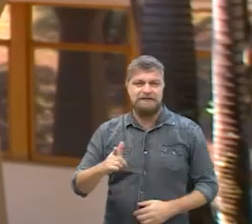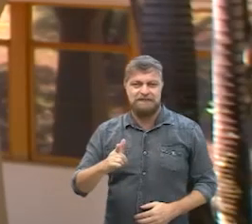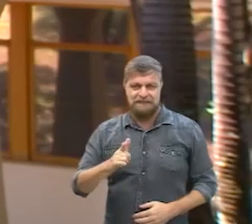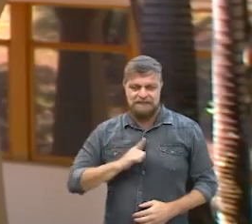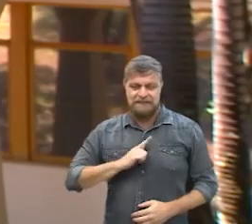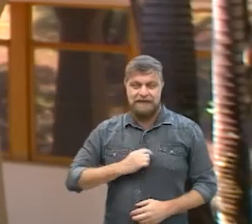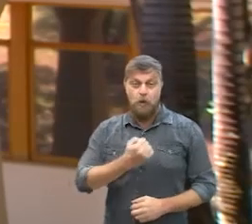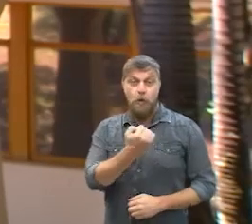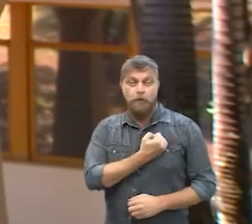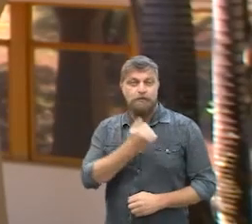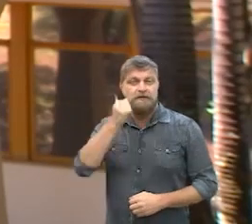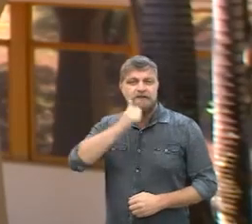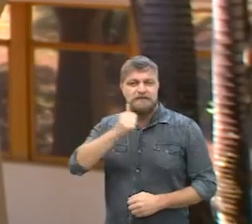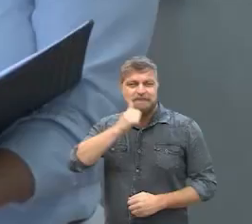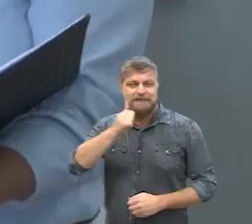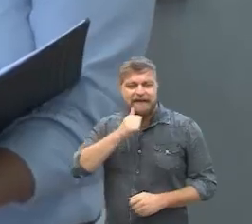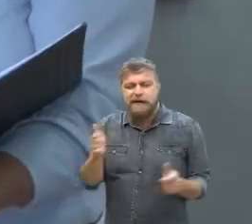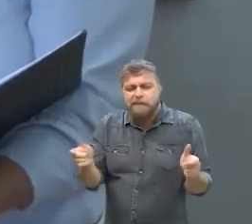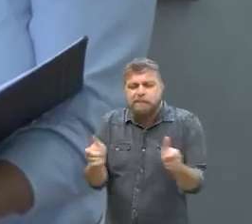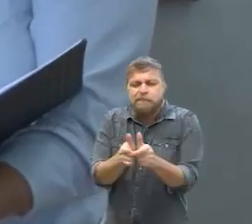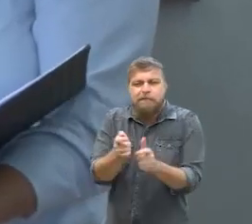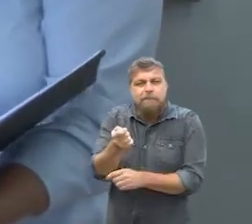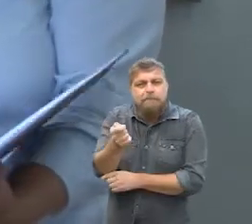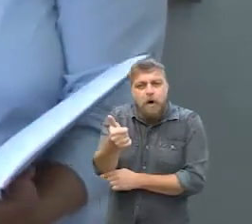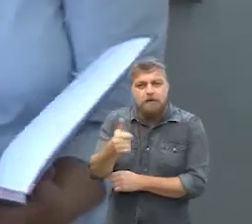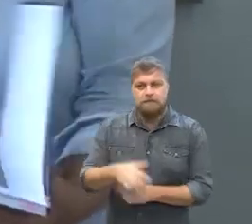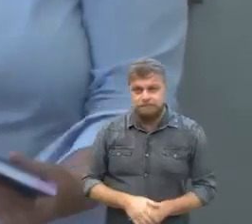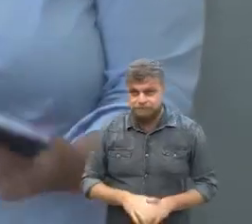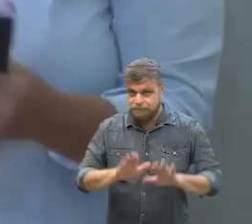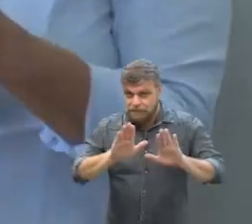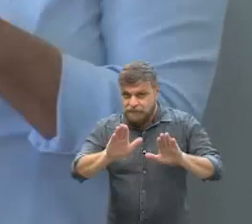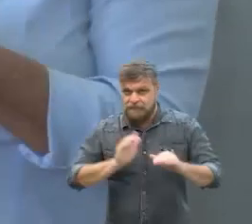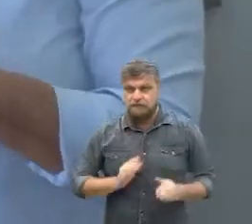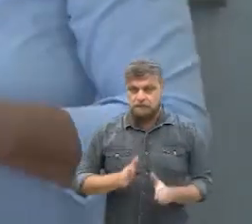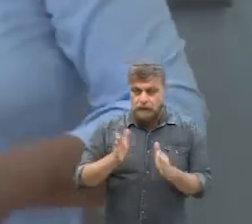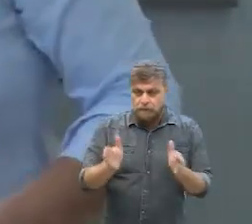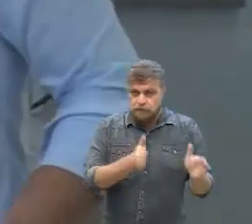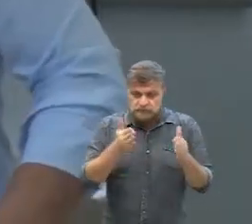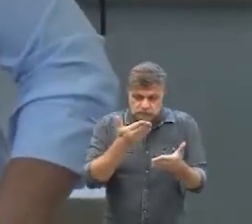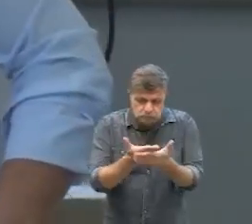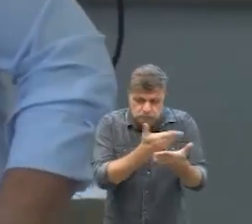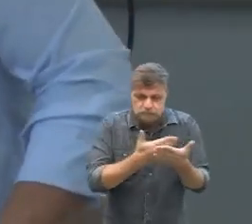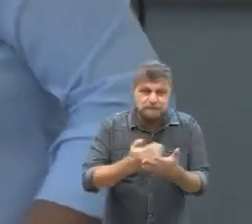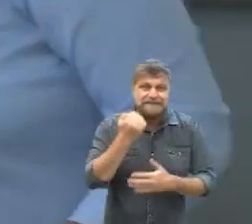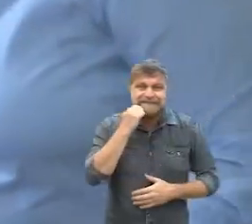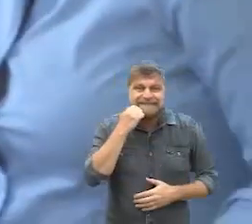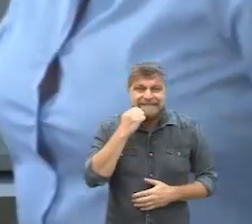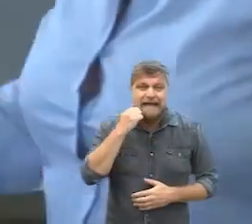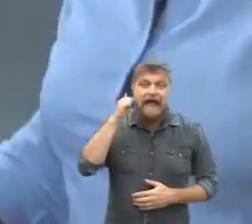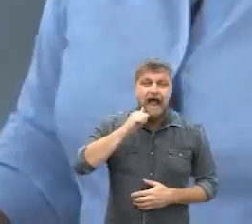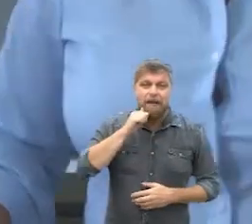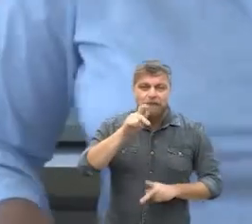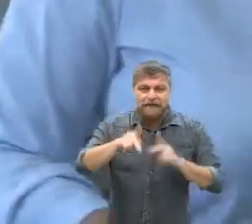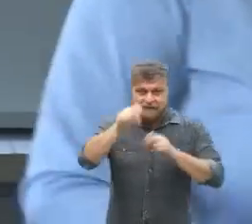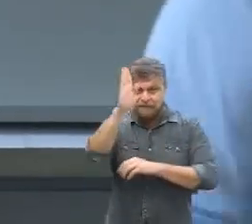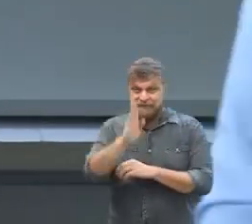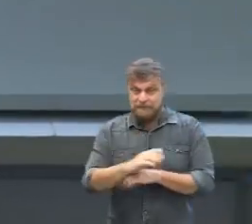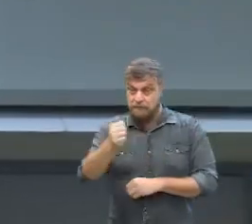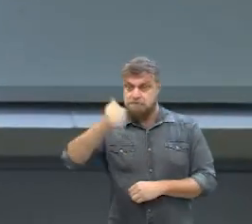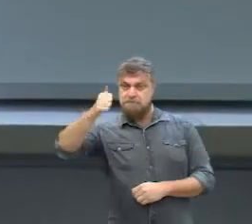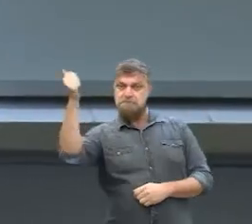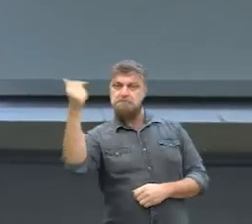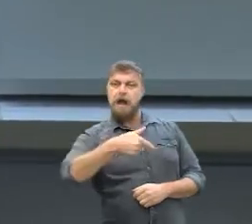o número de mulheres nesses ambientes é muito pequeno. Mas quando se trata de produção científica, as mulheres brasileiras superam os homens,